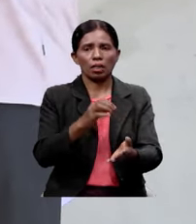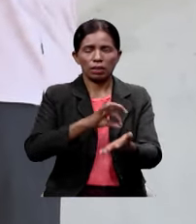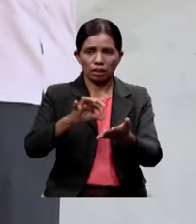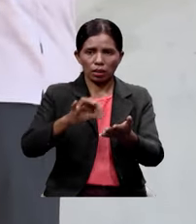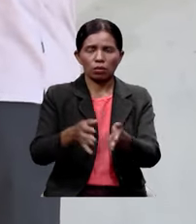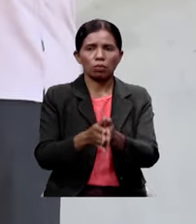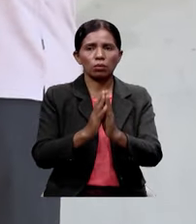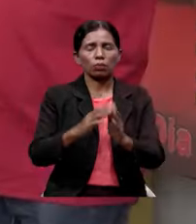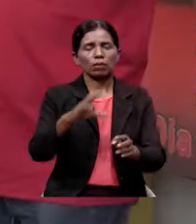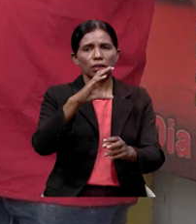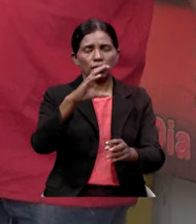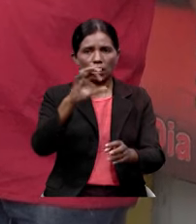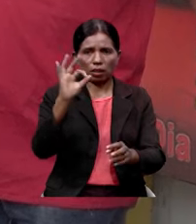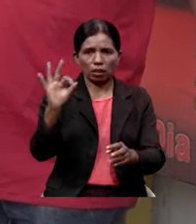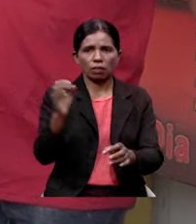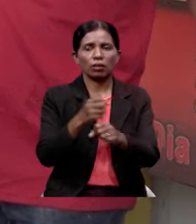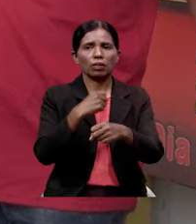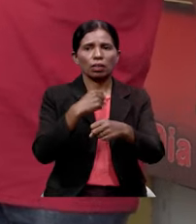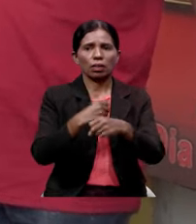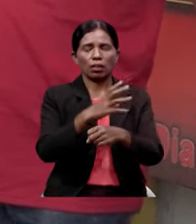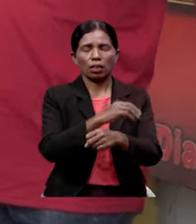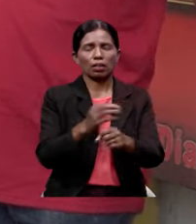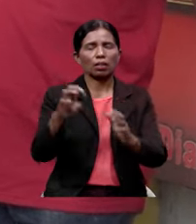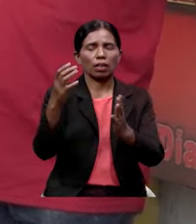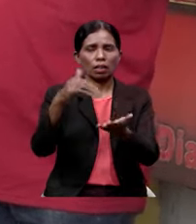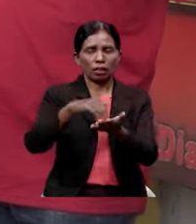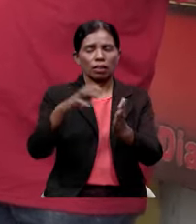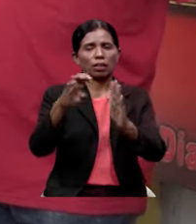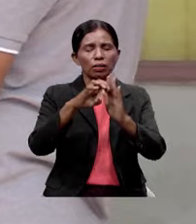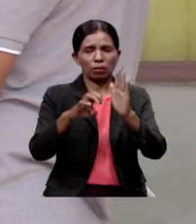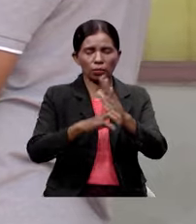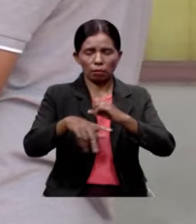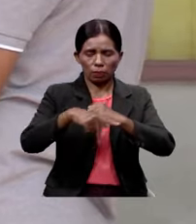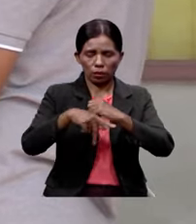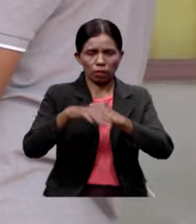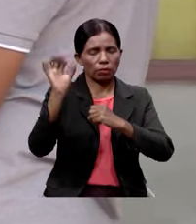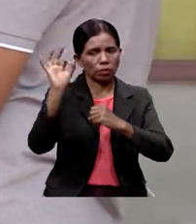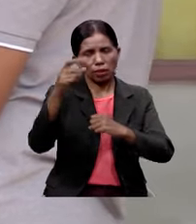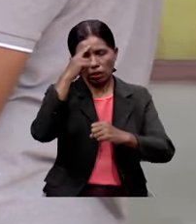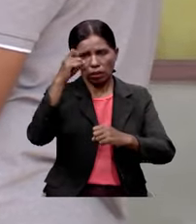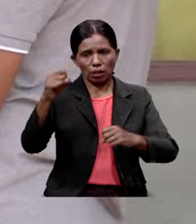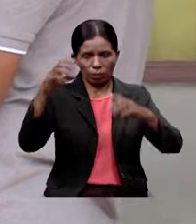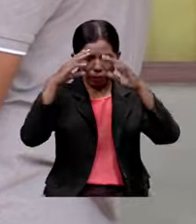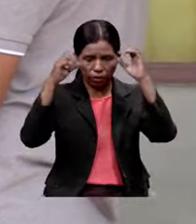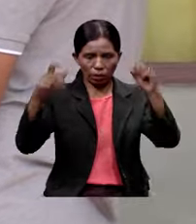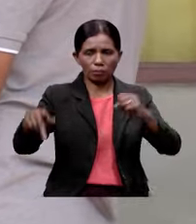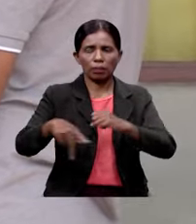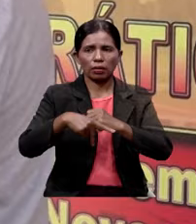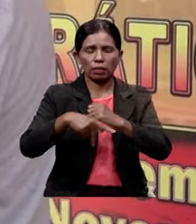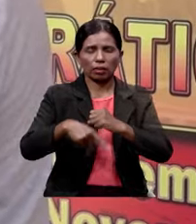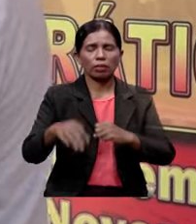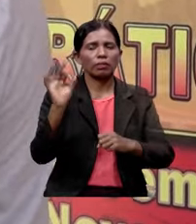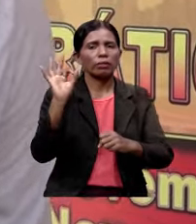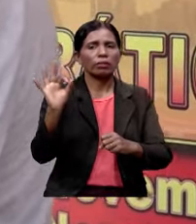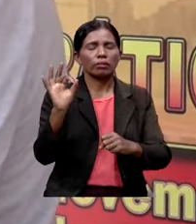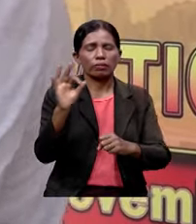o Comitê Central Fretilin, atuhalo a reestruturação do Partido Fretilin, tamo durante o mandato presidente do Partido Francisco Guterres